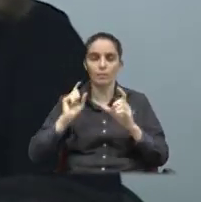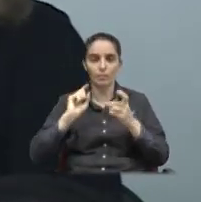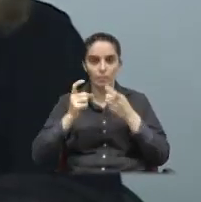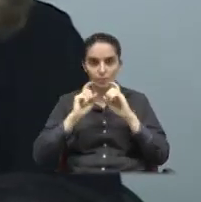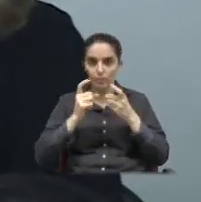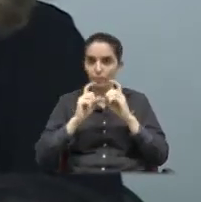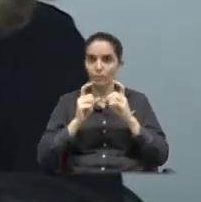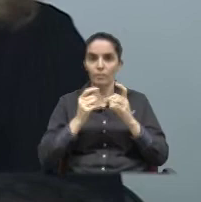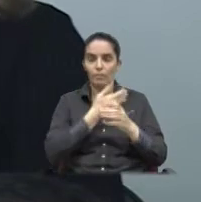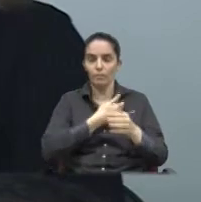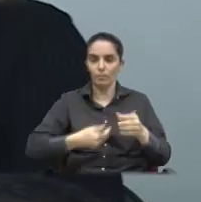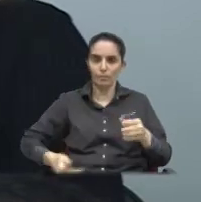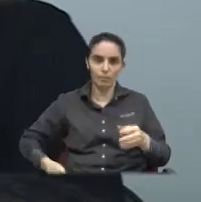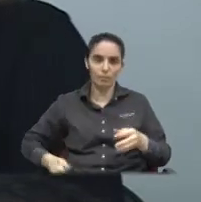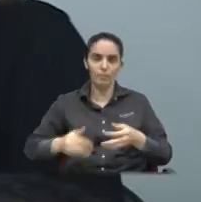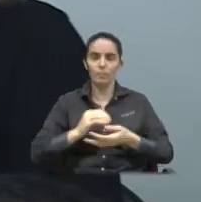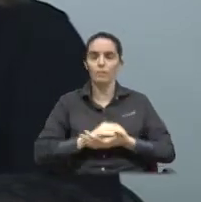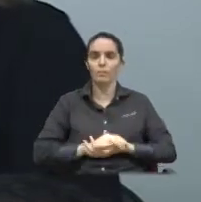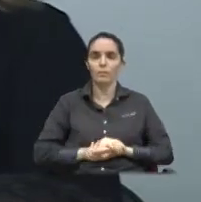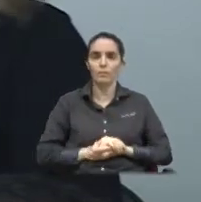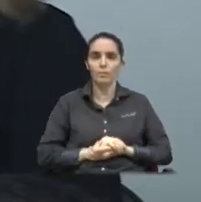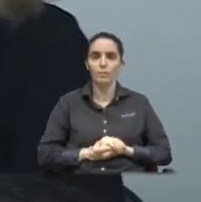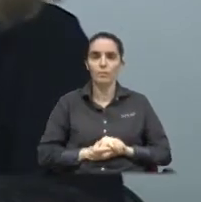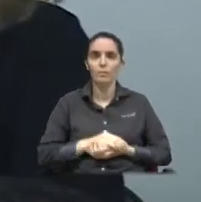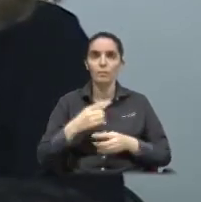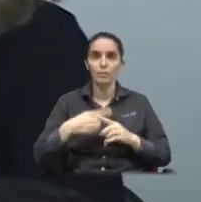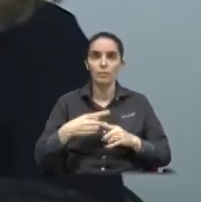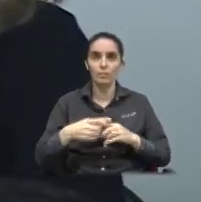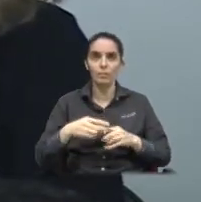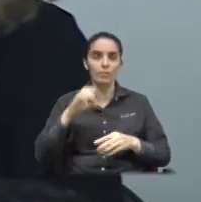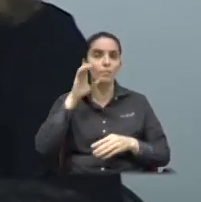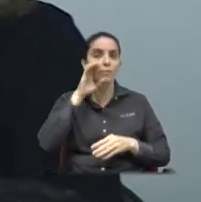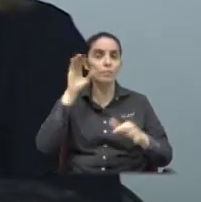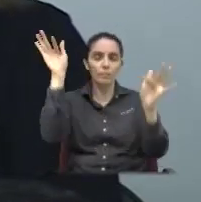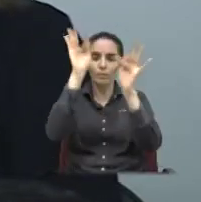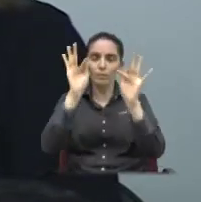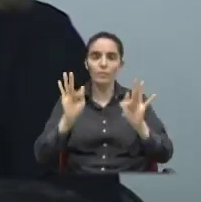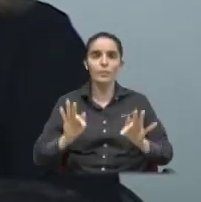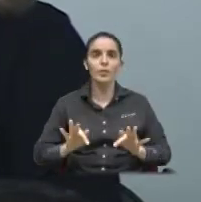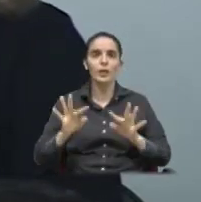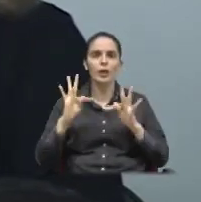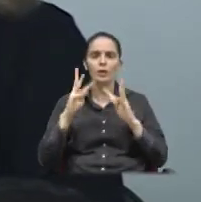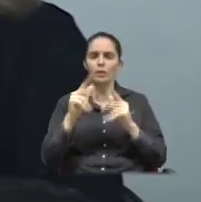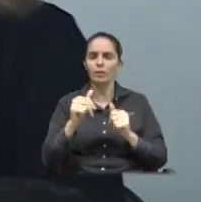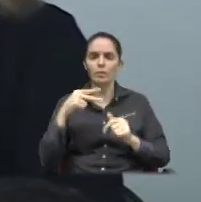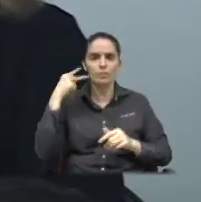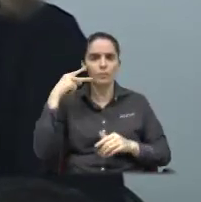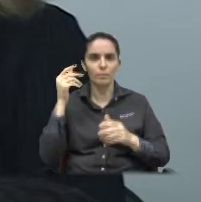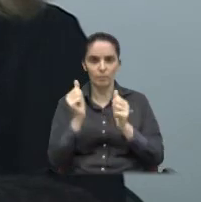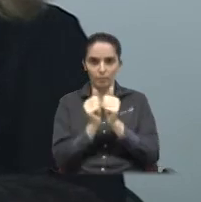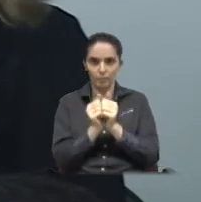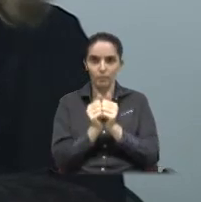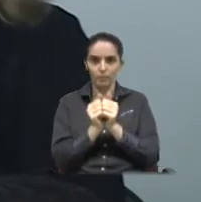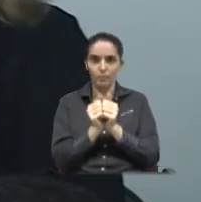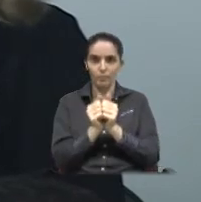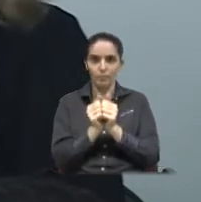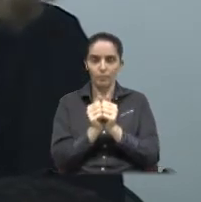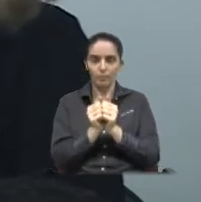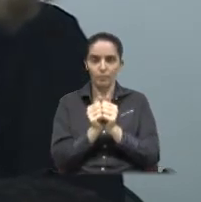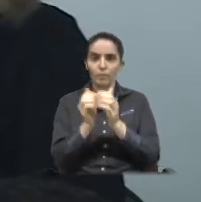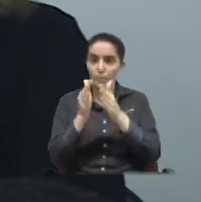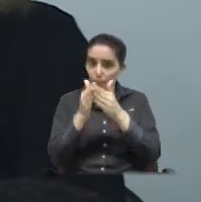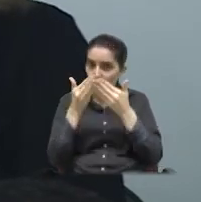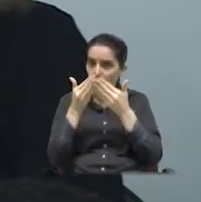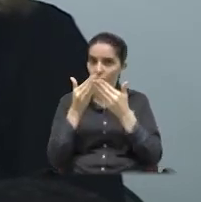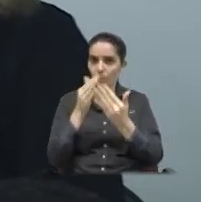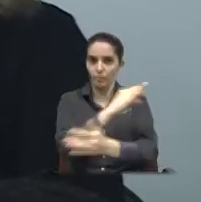de outra forma, enfim. Porque hoje eu estou muito feliz, todos os vereadores estão envolvidos nesse projeto também. Por favor, senhor